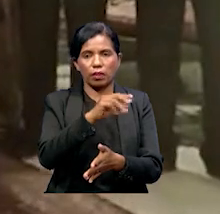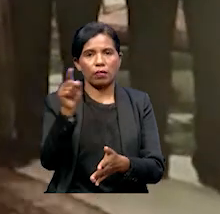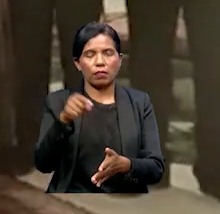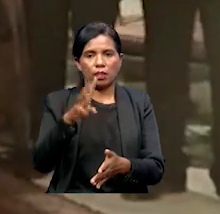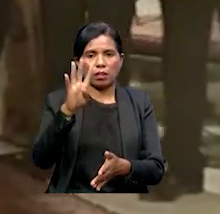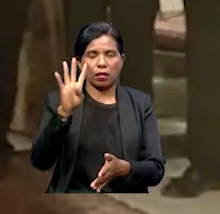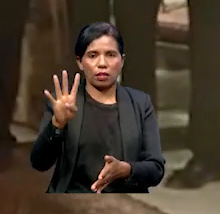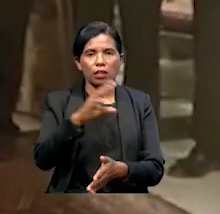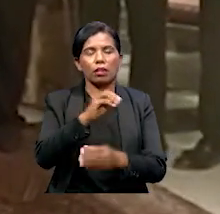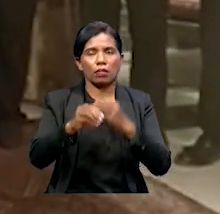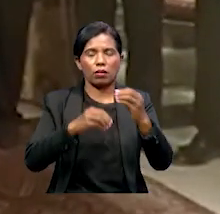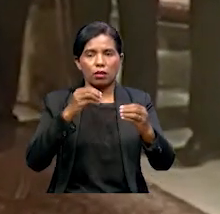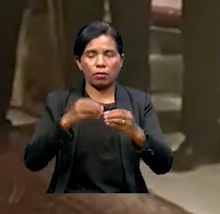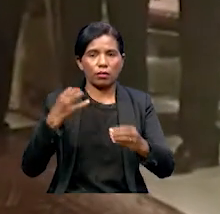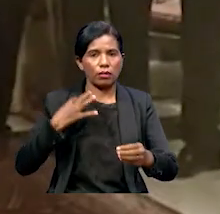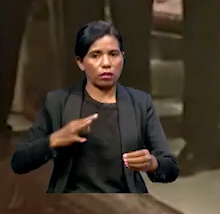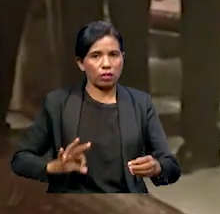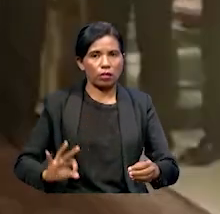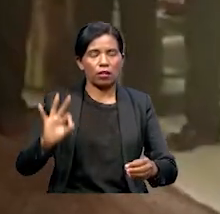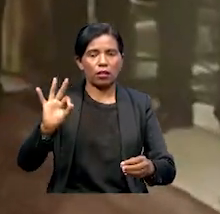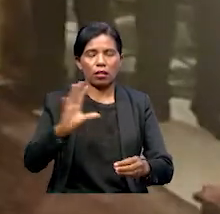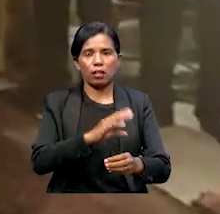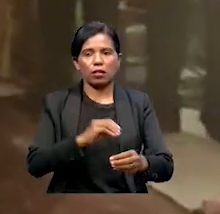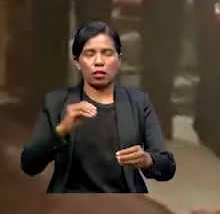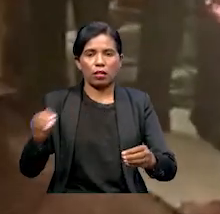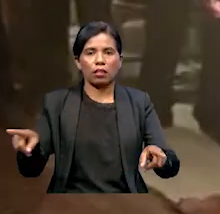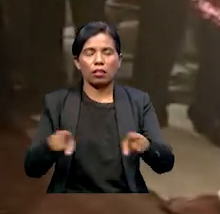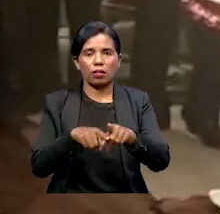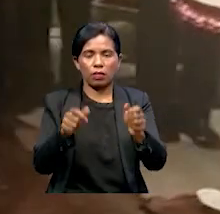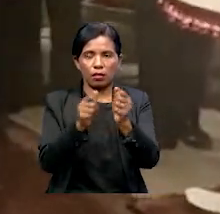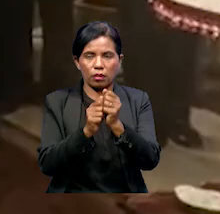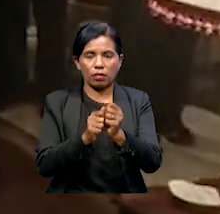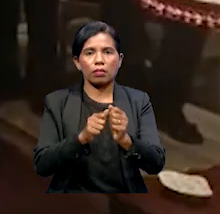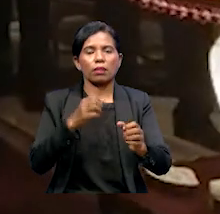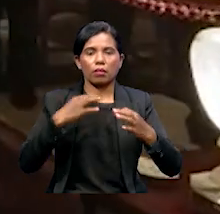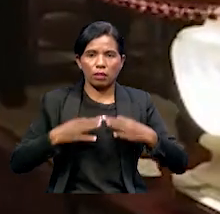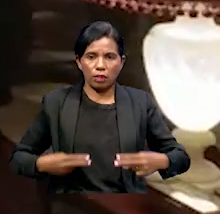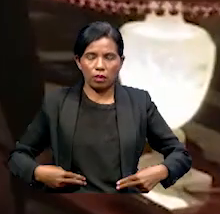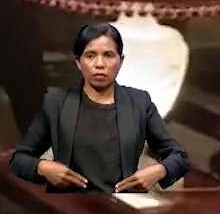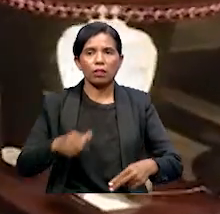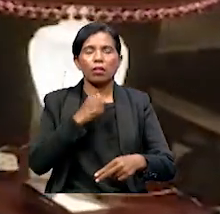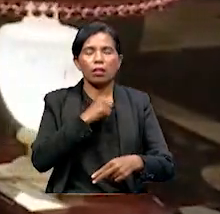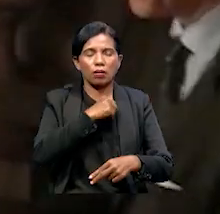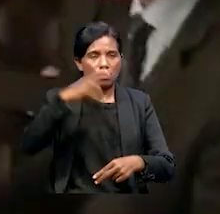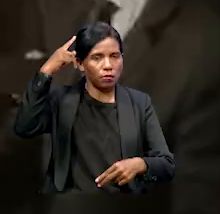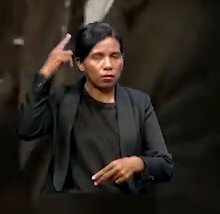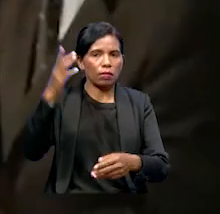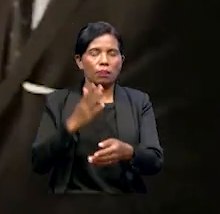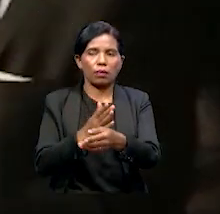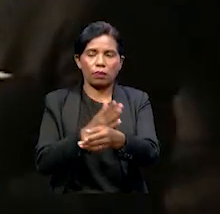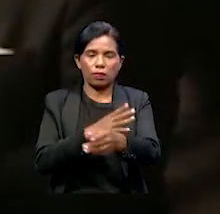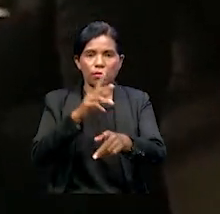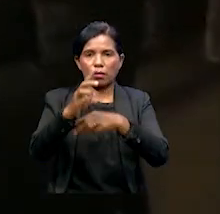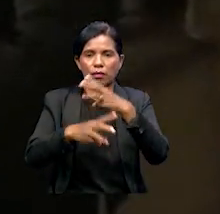quinta, conaba fraternidade humana, no consistência comum com a humanidade, nebe Papa Francisco promove ba mundo